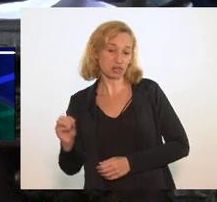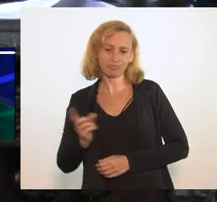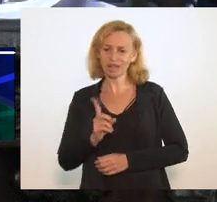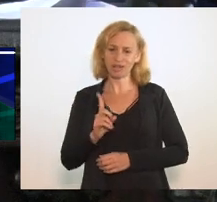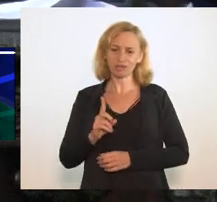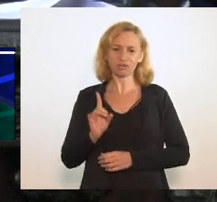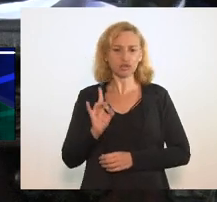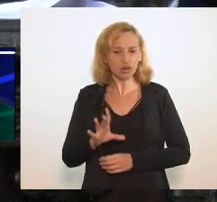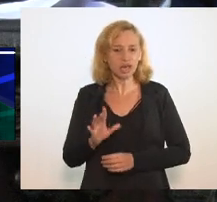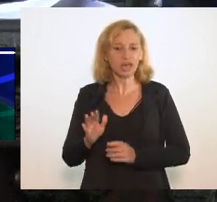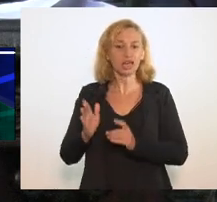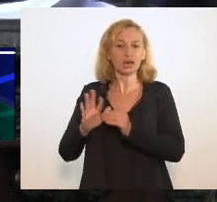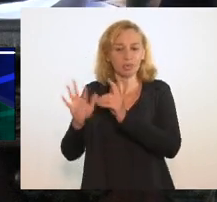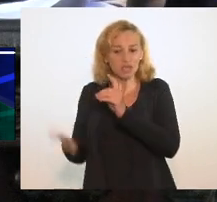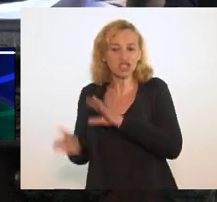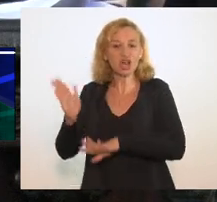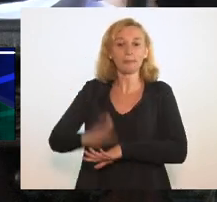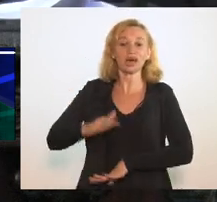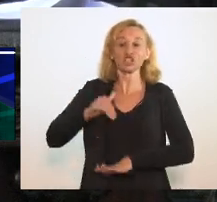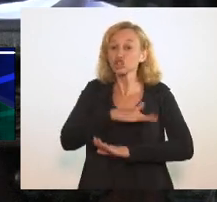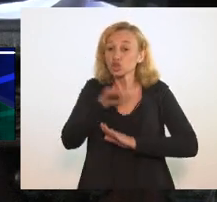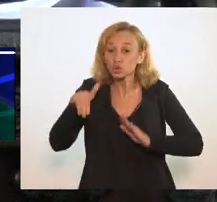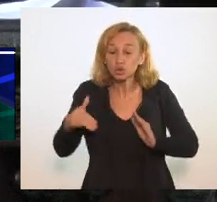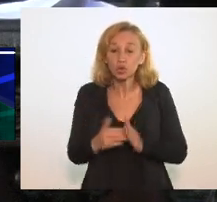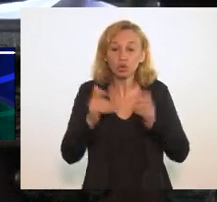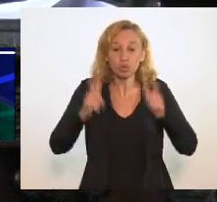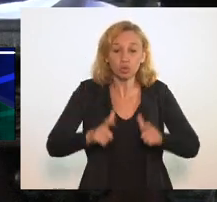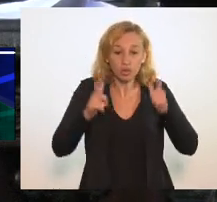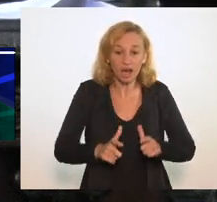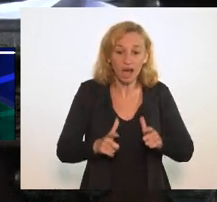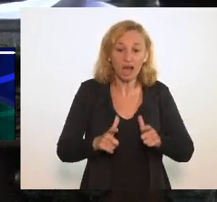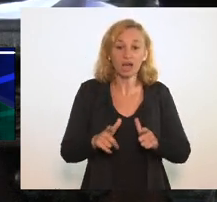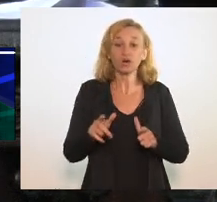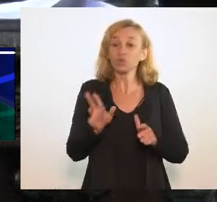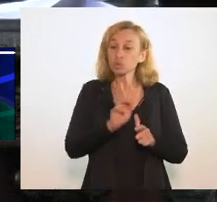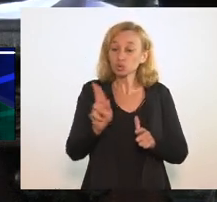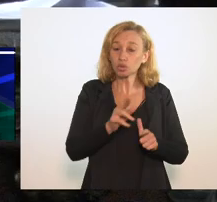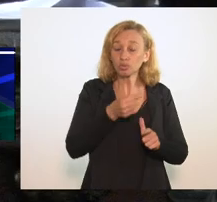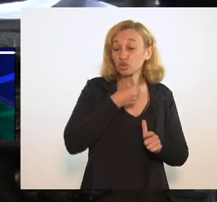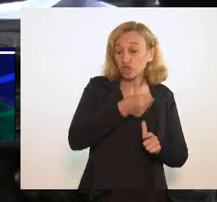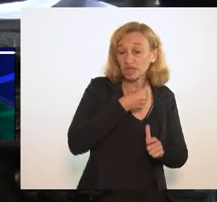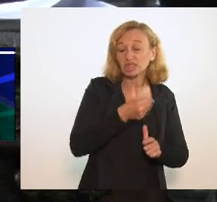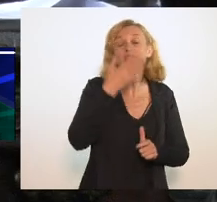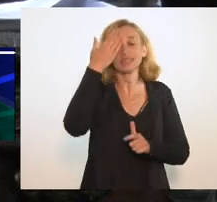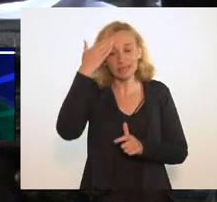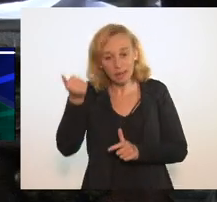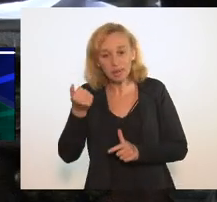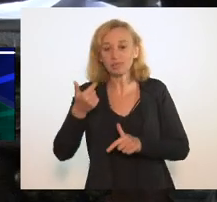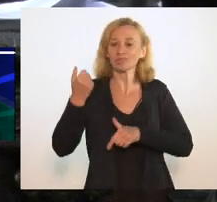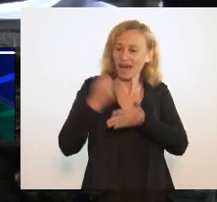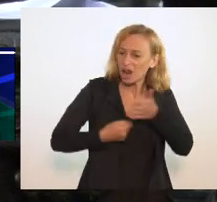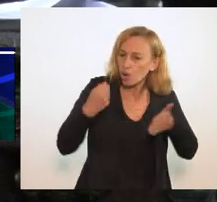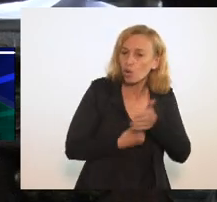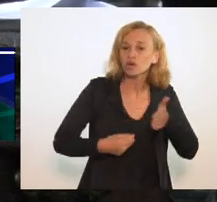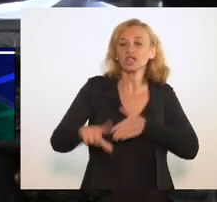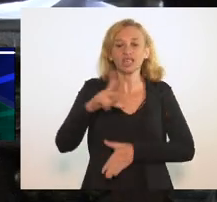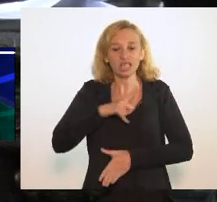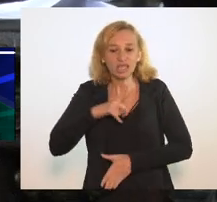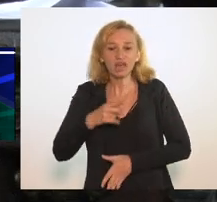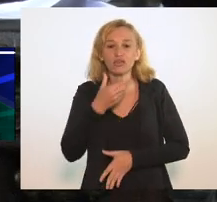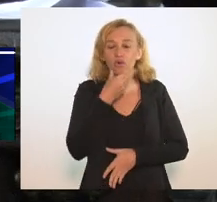mais o Mário Filho. Todo o complexo chamará jornalista Mário Filho, porque nós sabemos a luta que teve o